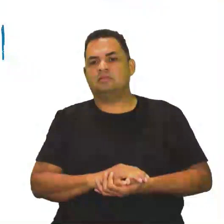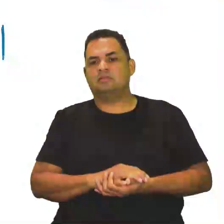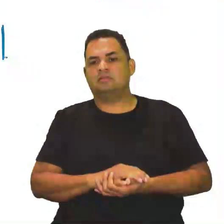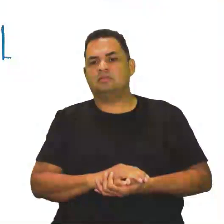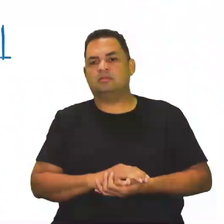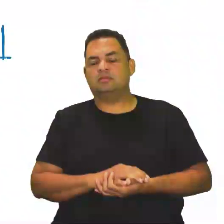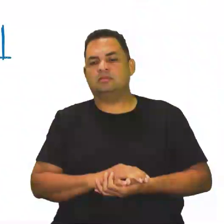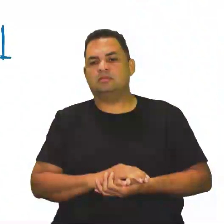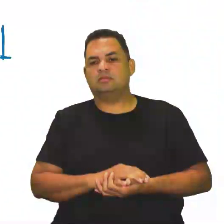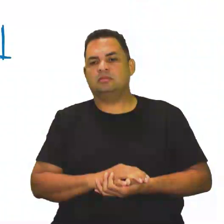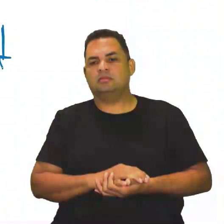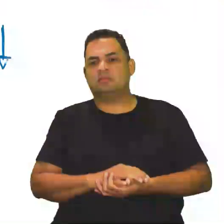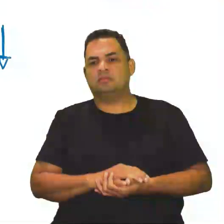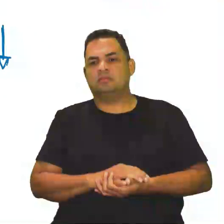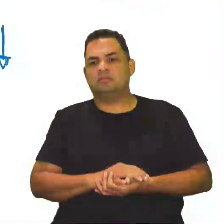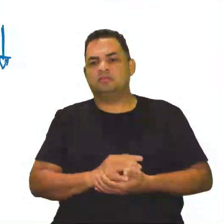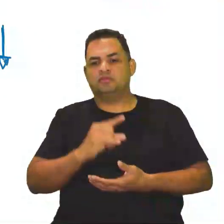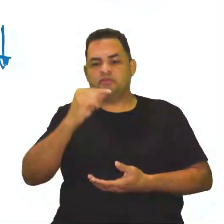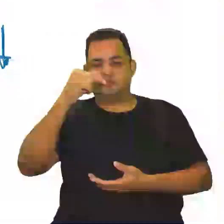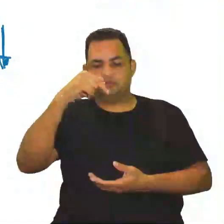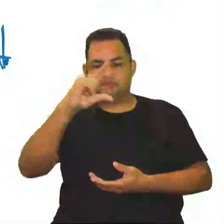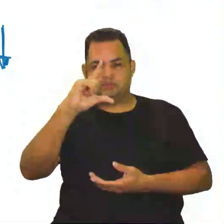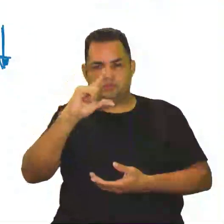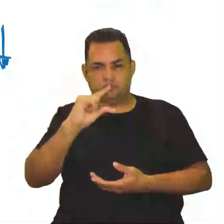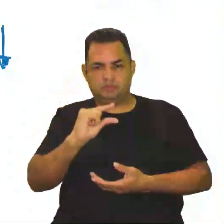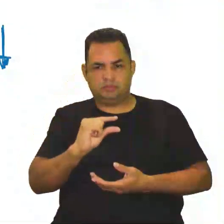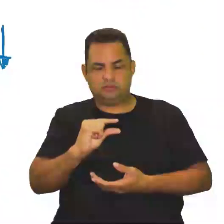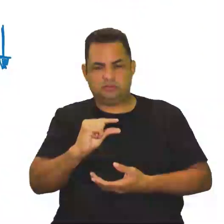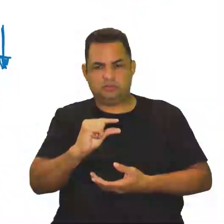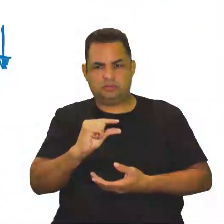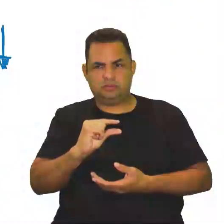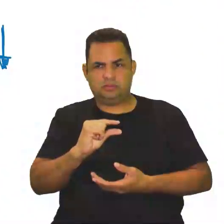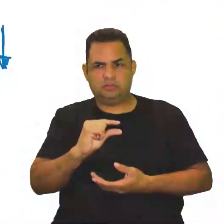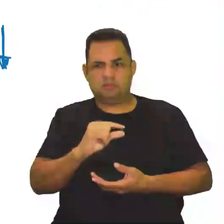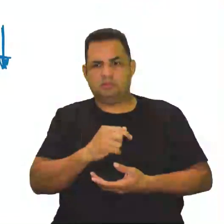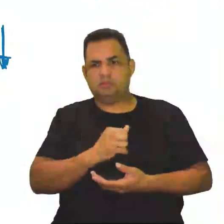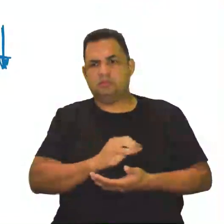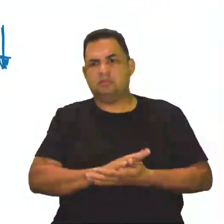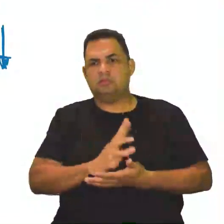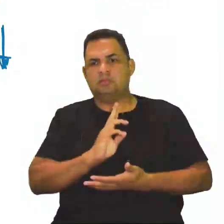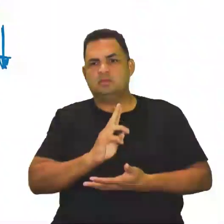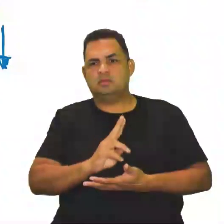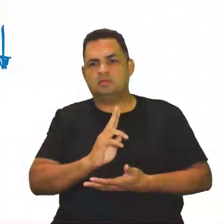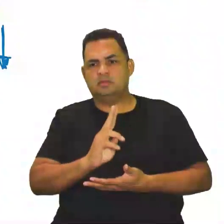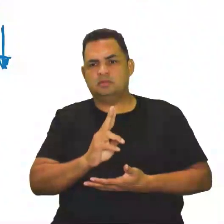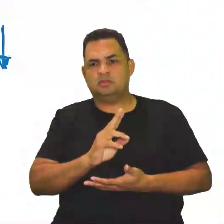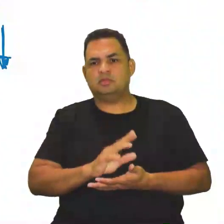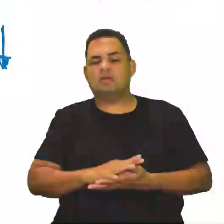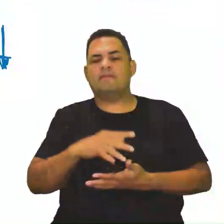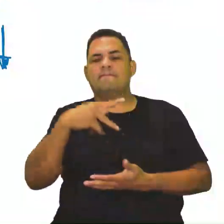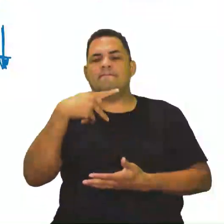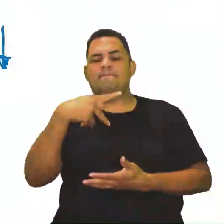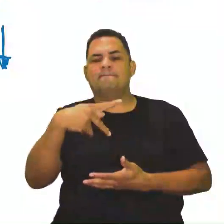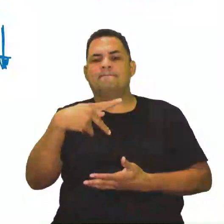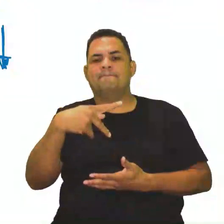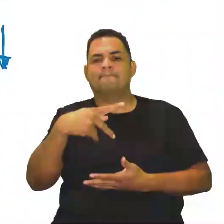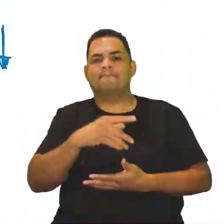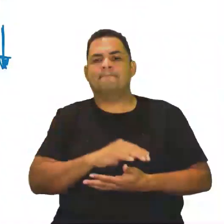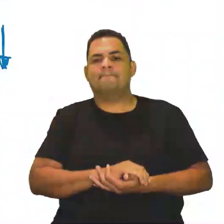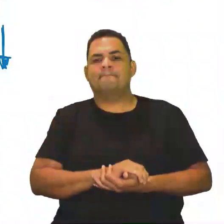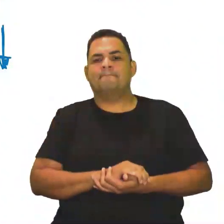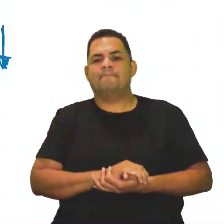a tensão de alimentação do meu equipamento e manter a potência, eu vou estar o